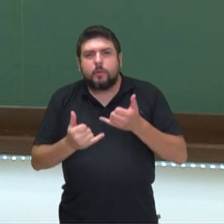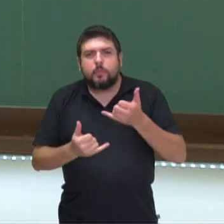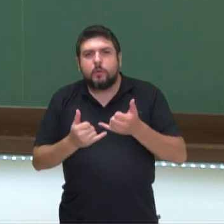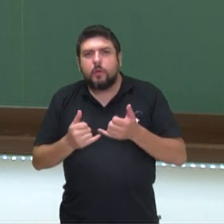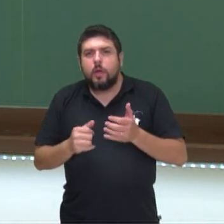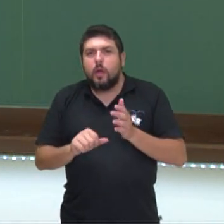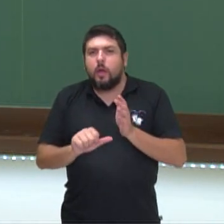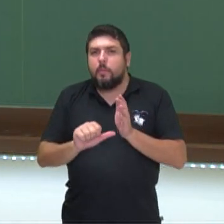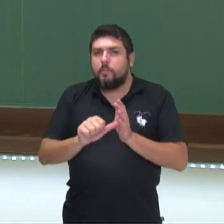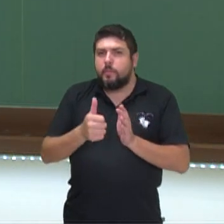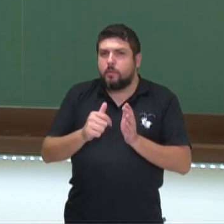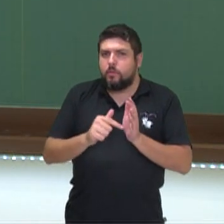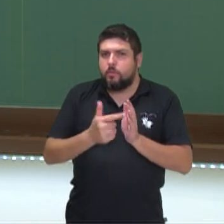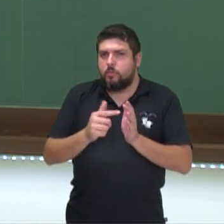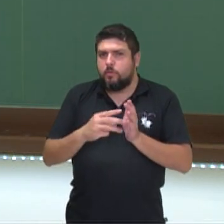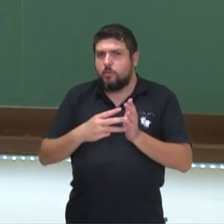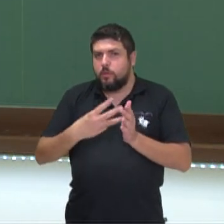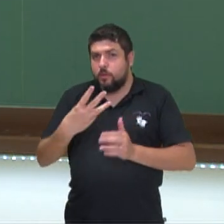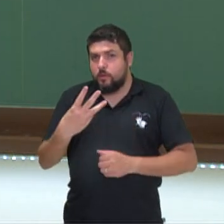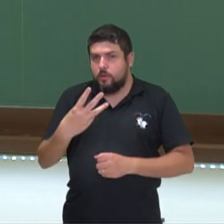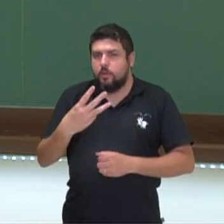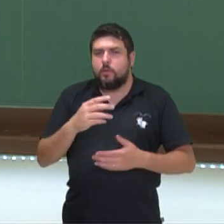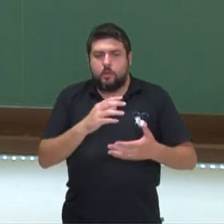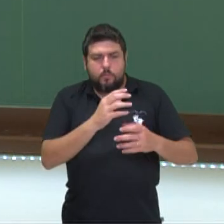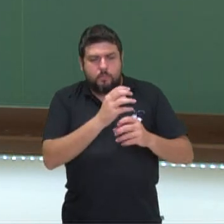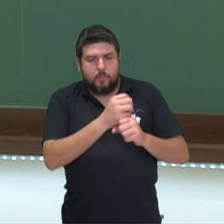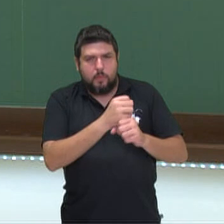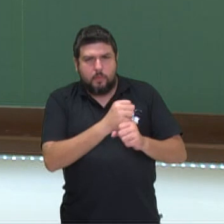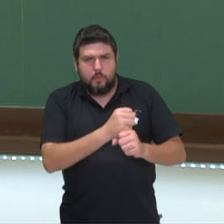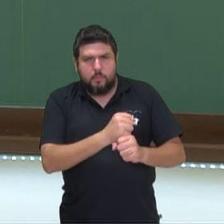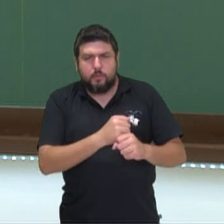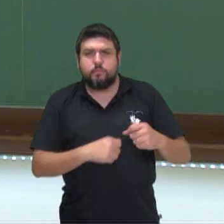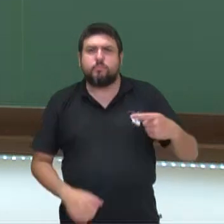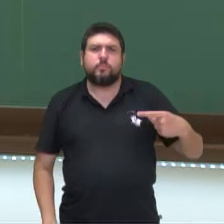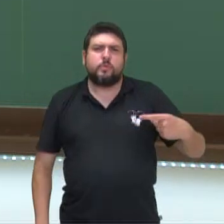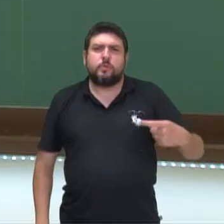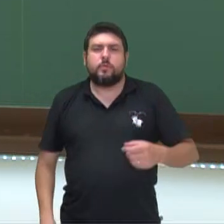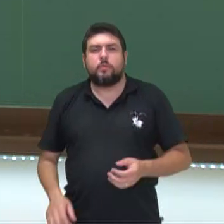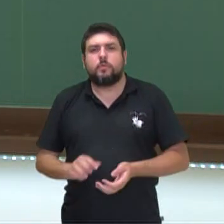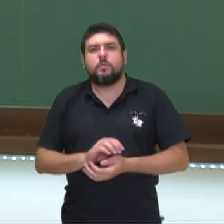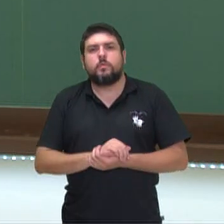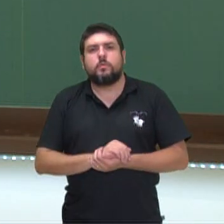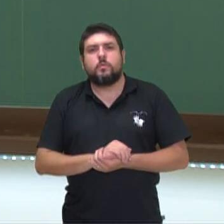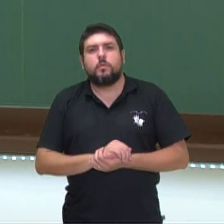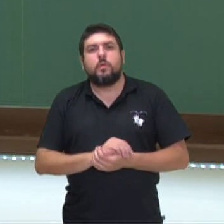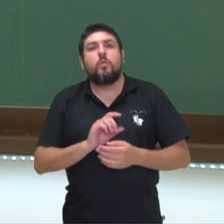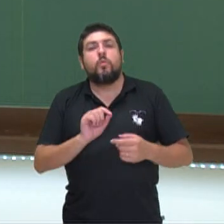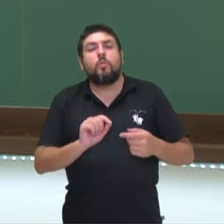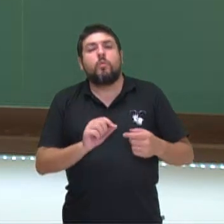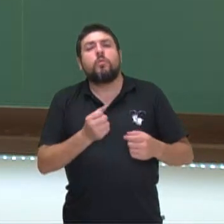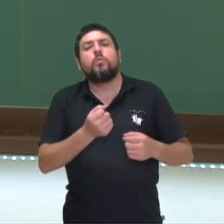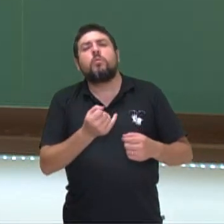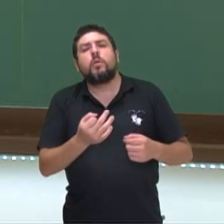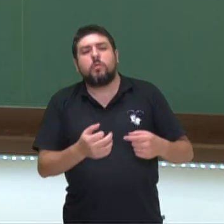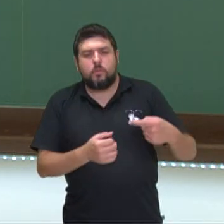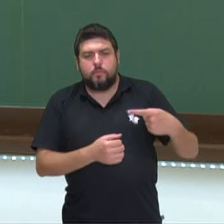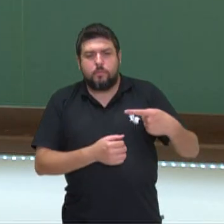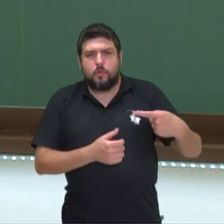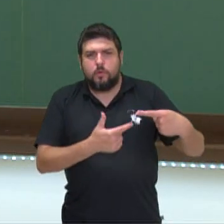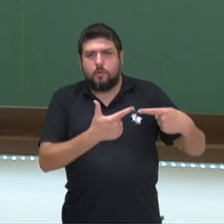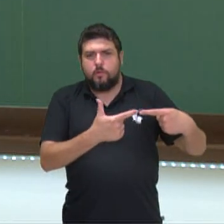com uma pontuação negativa, mas ele ficou com a mesma pontuação que é menos 28. Então nós